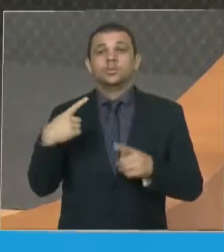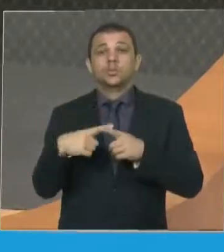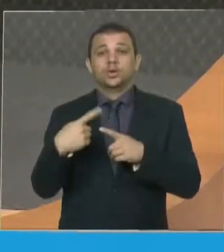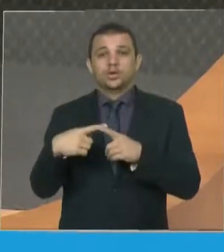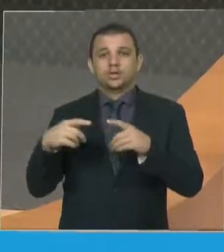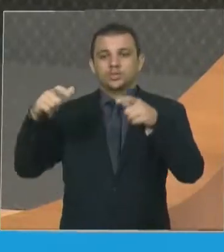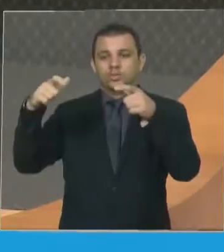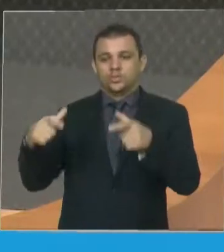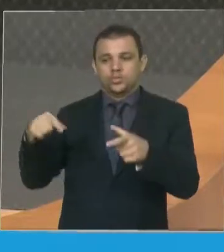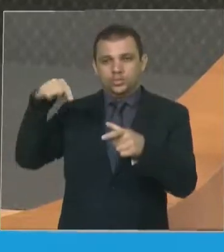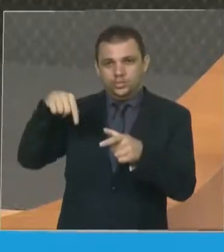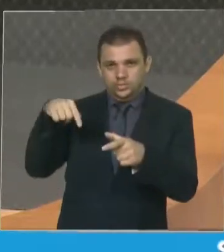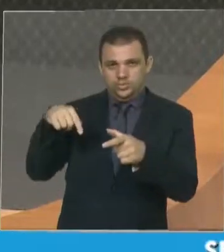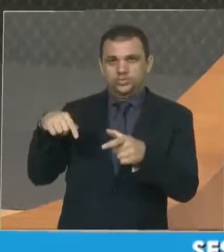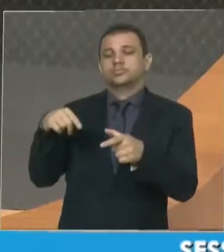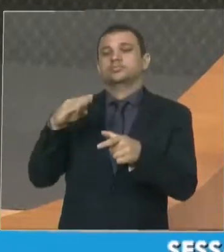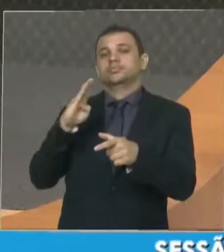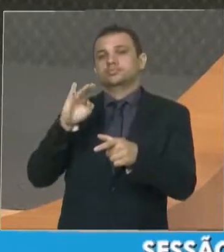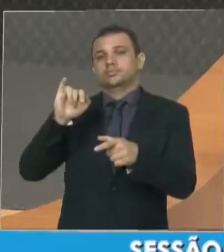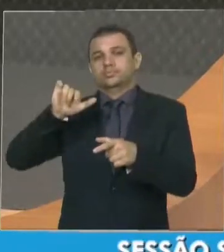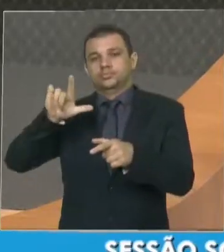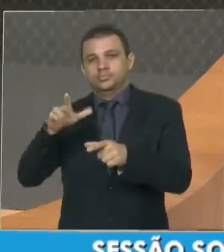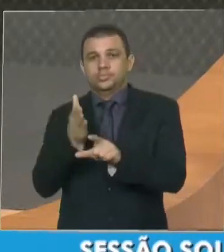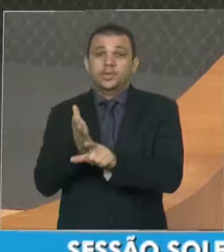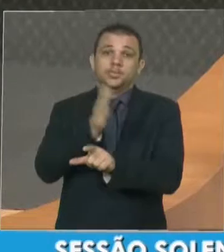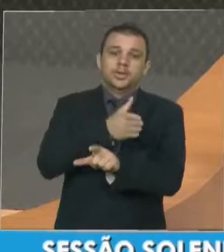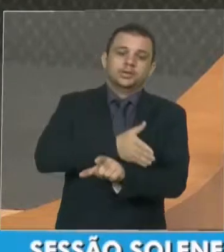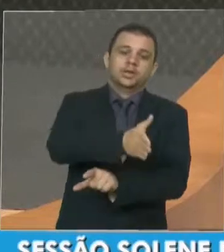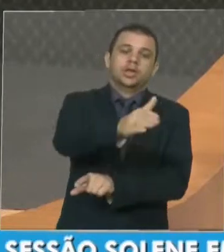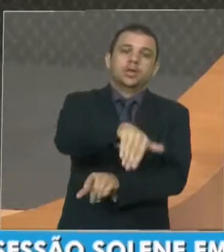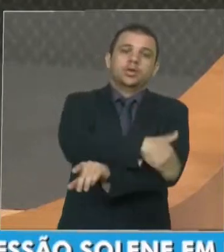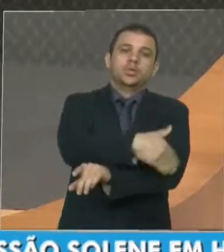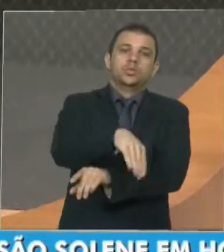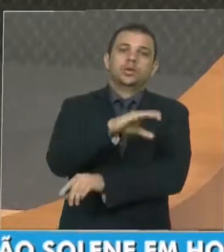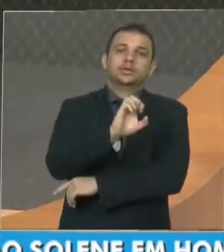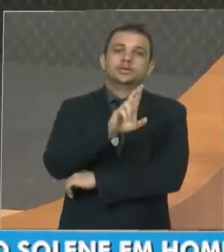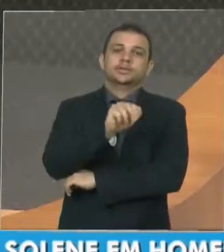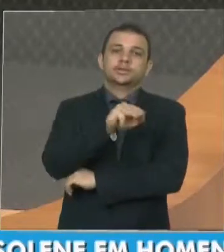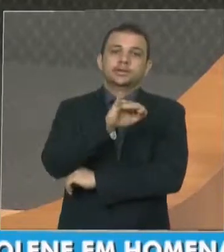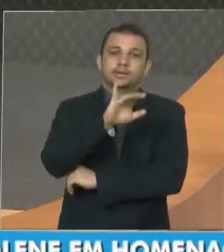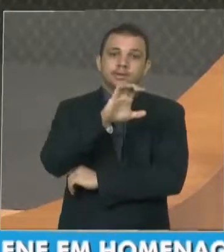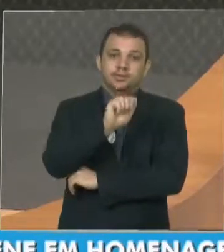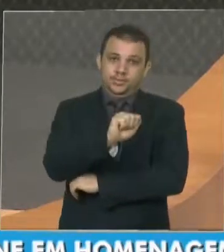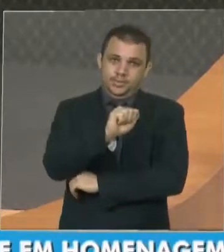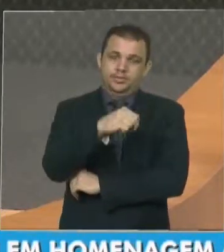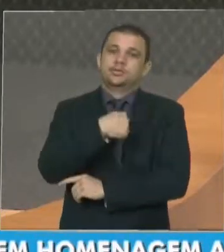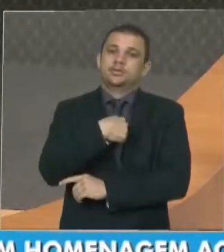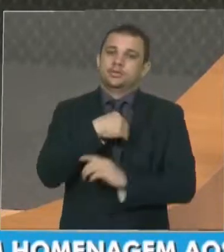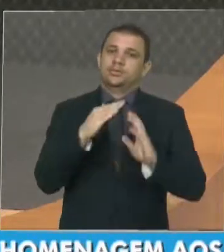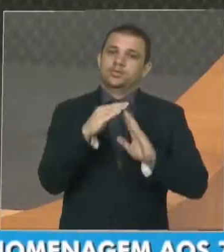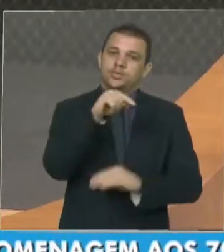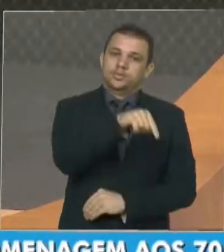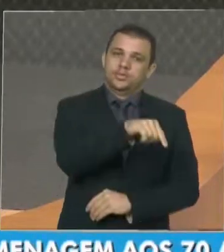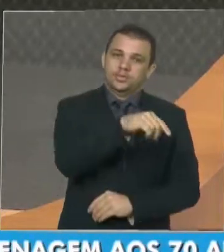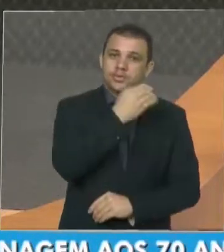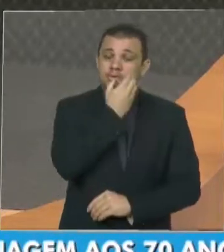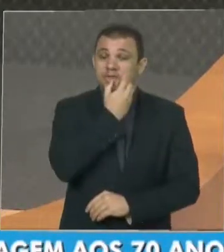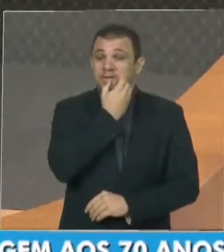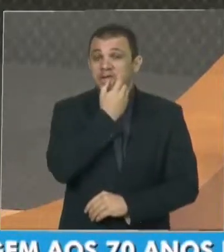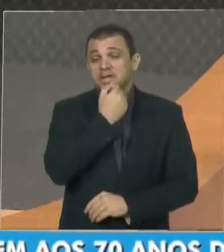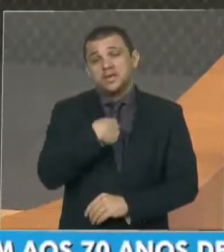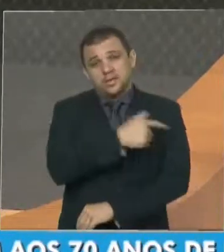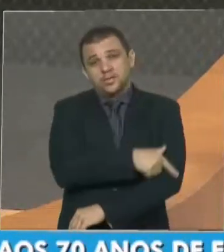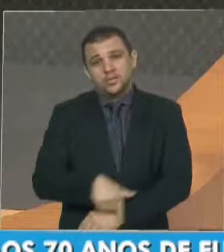Eu era um menino muito comportado, né? Ali. Empinava papagaio, jogava peteca, jogava bola na